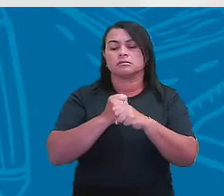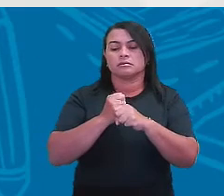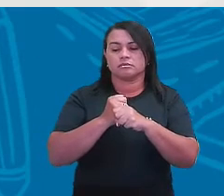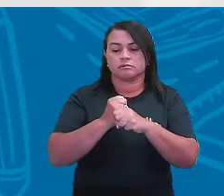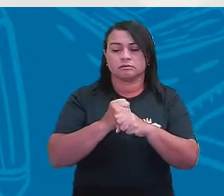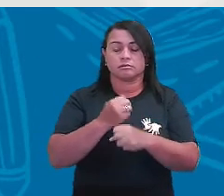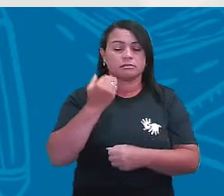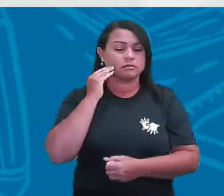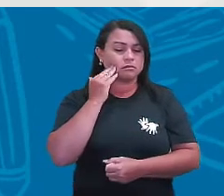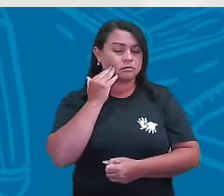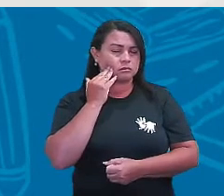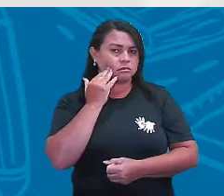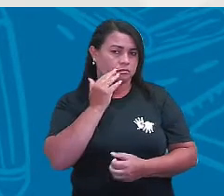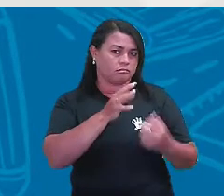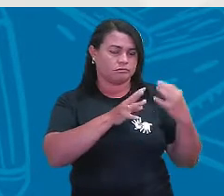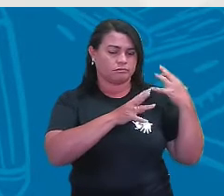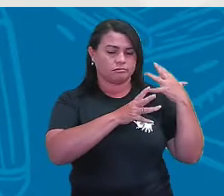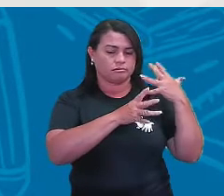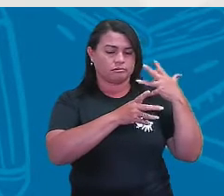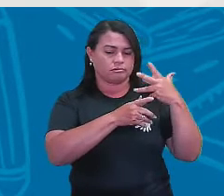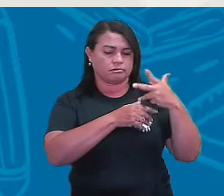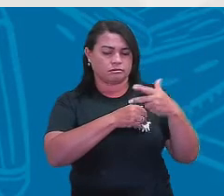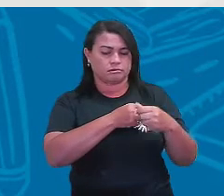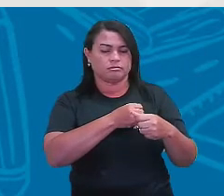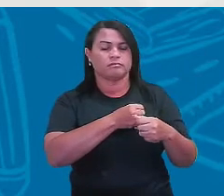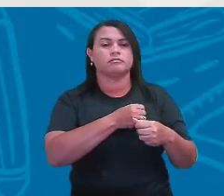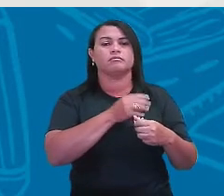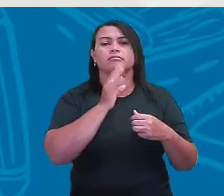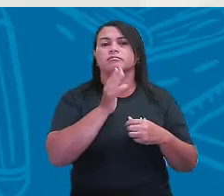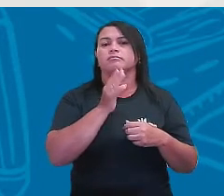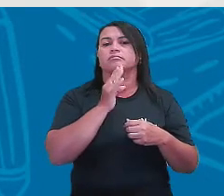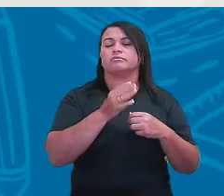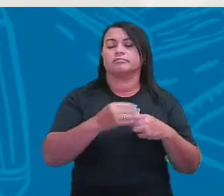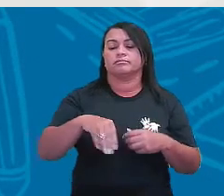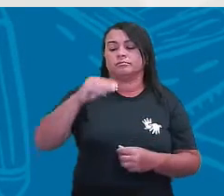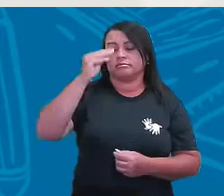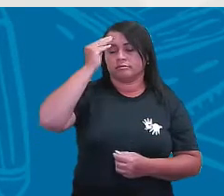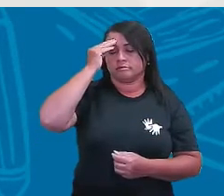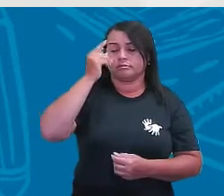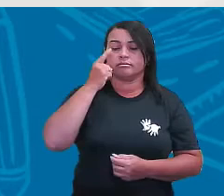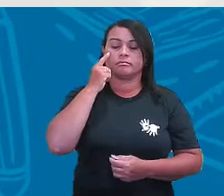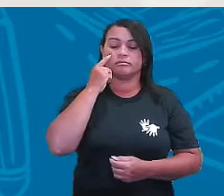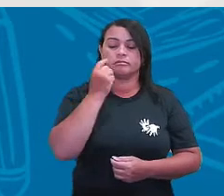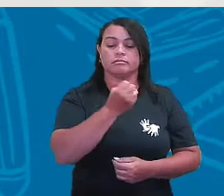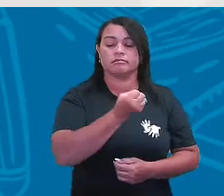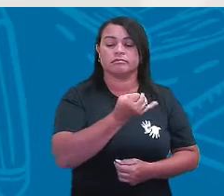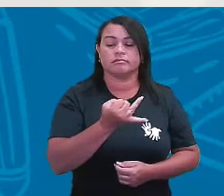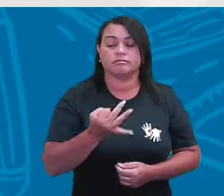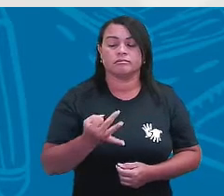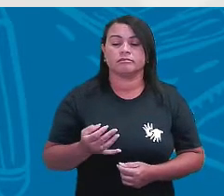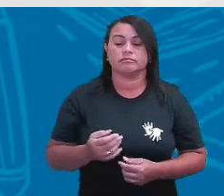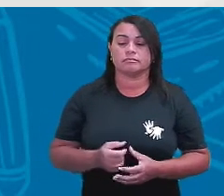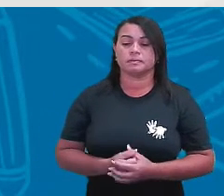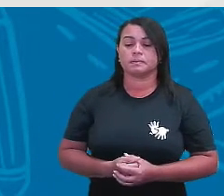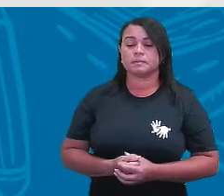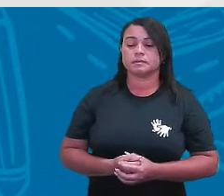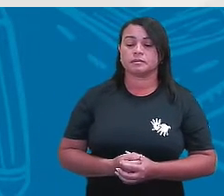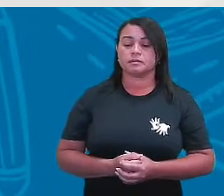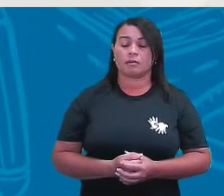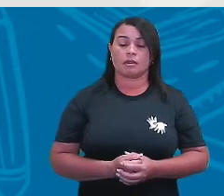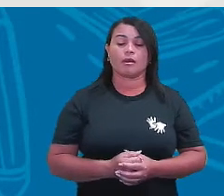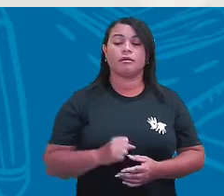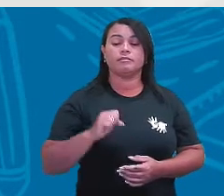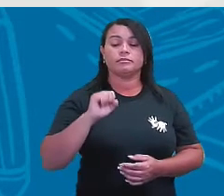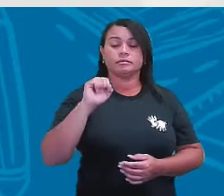está na fase das revisões, é bom que a gente já vai revisando logo tudo. Então, vamos montar a nossa operação. Primeiro eu